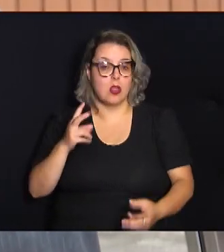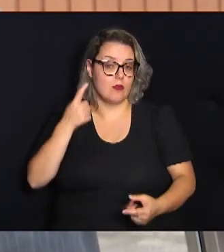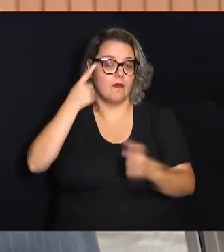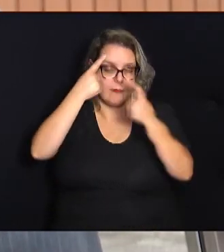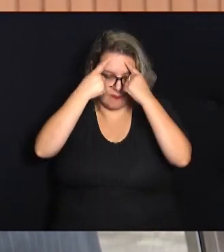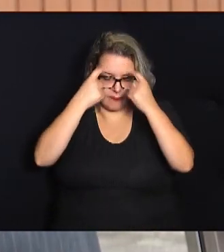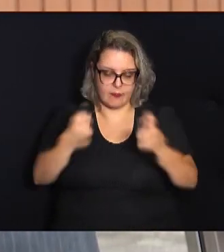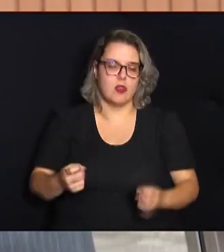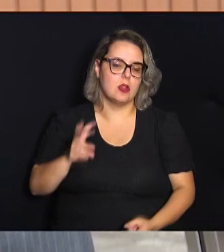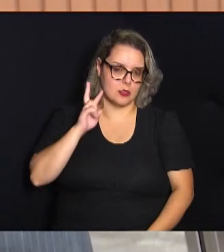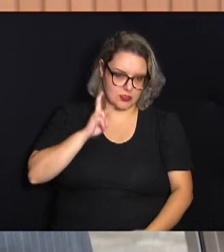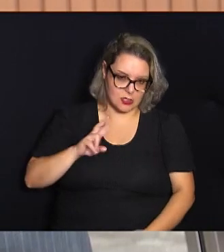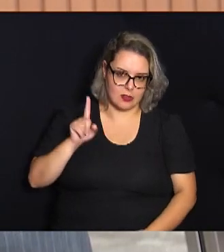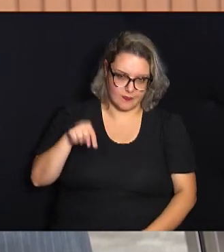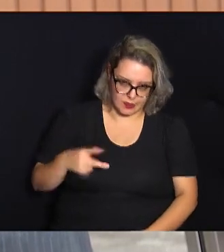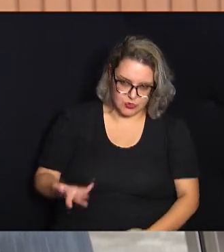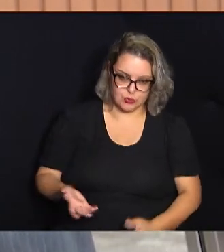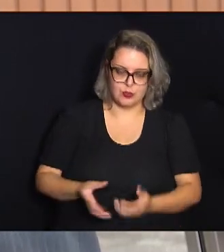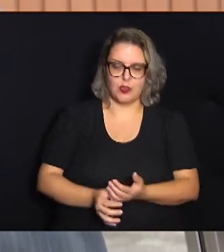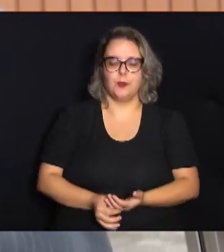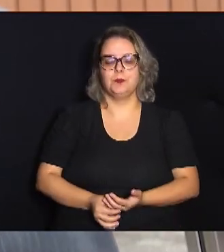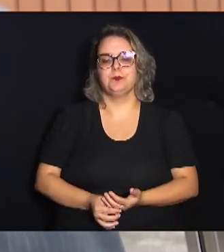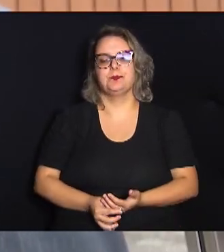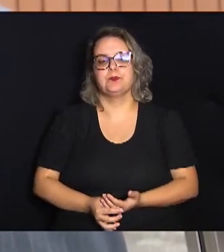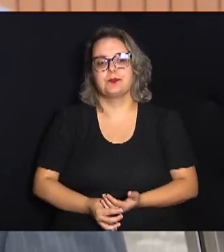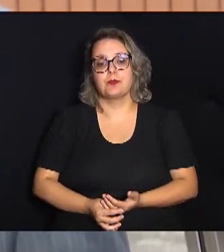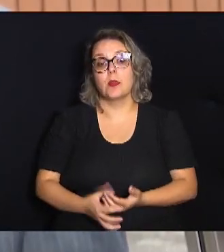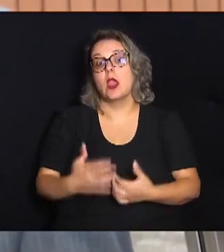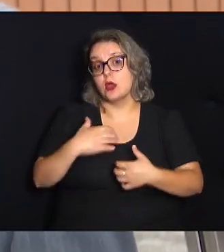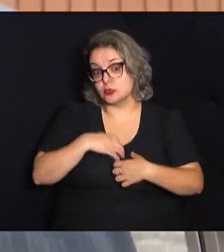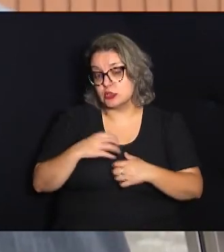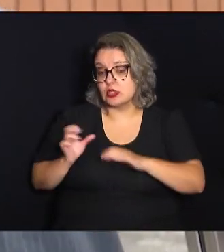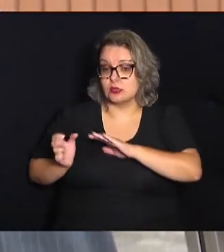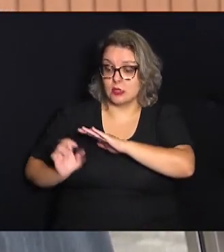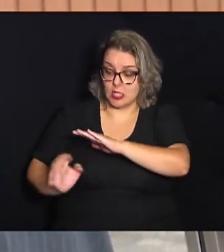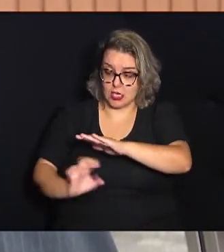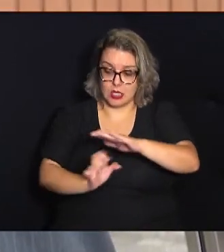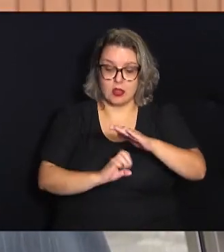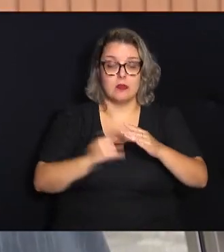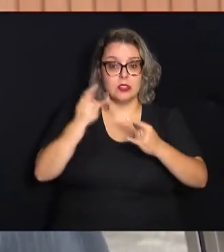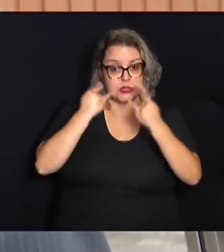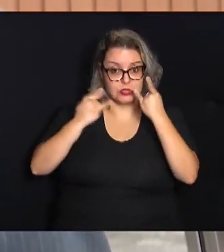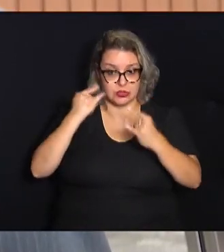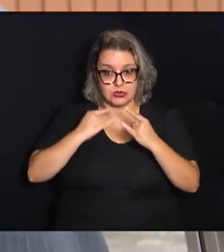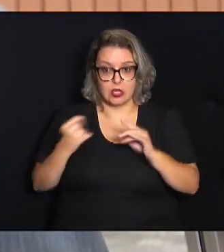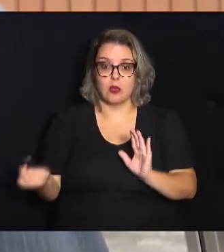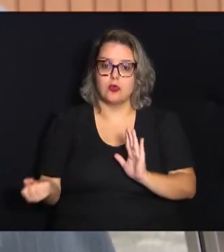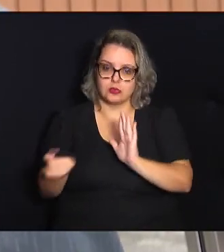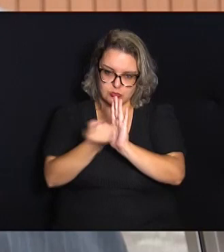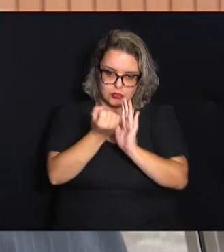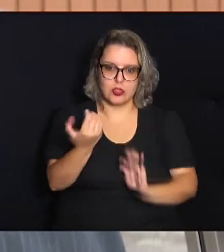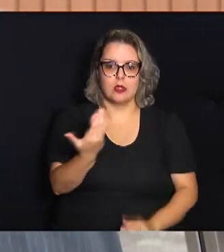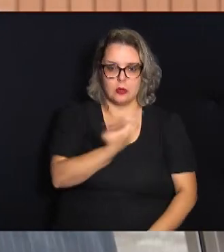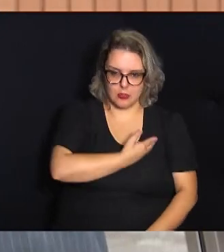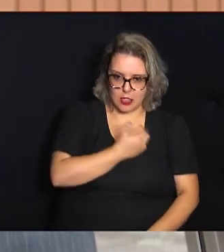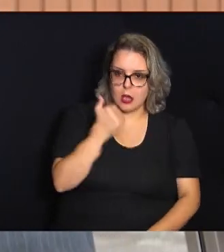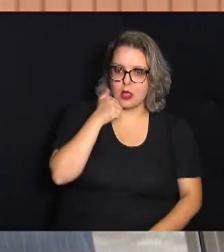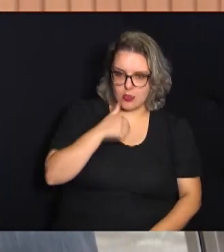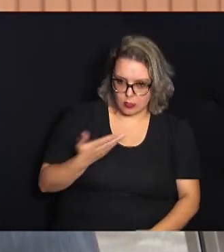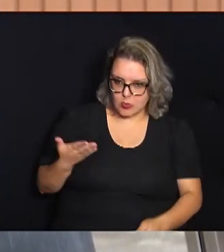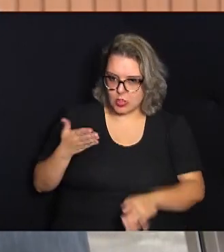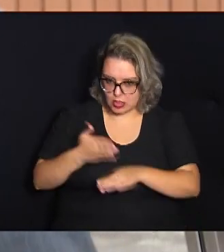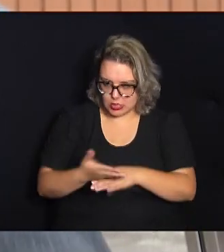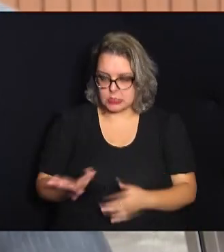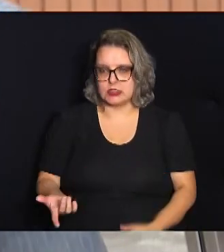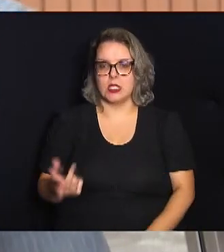é uma forma de fazer com que as empresas interessadas, né, em acessarem o selo, em